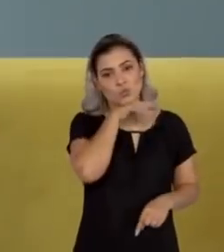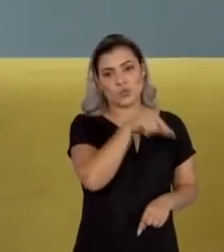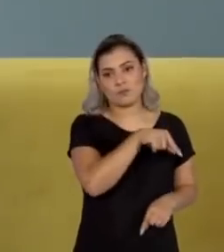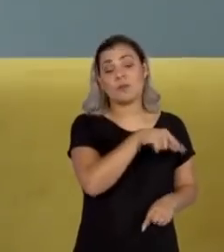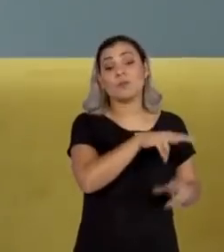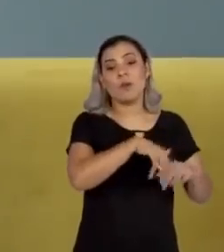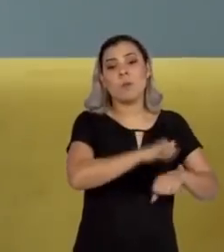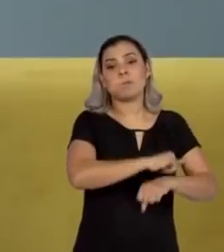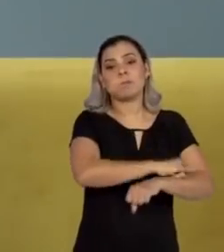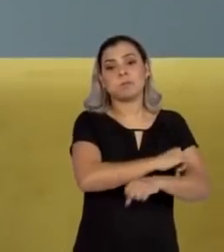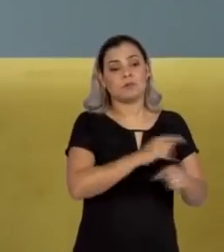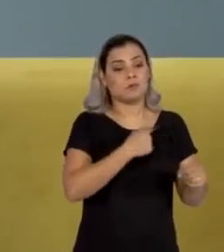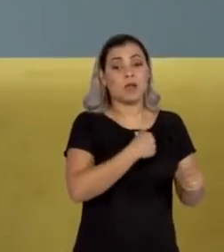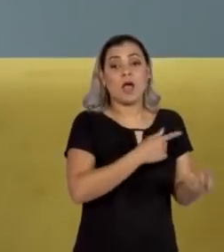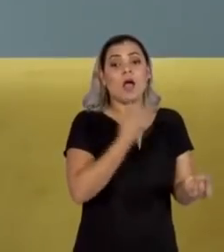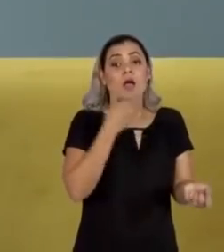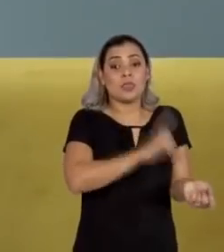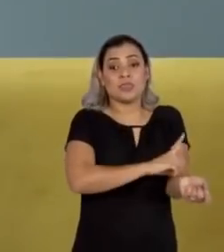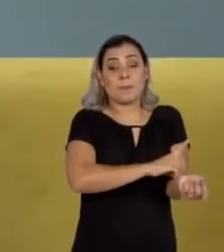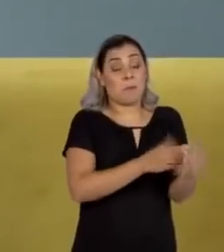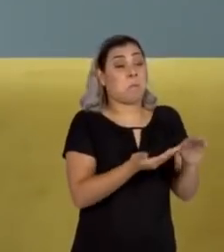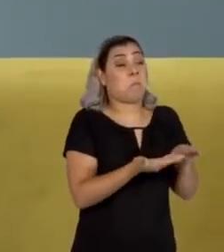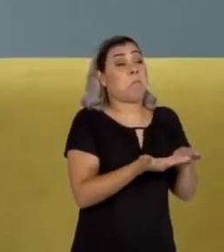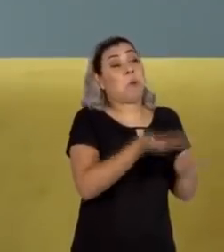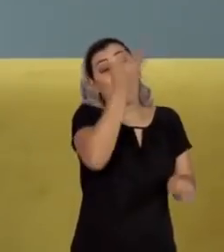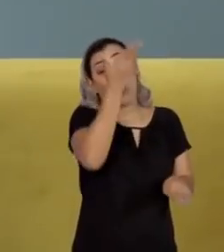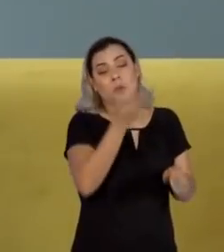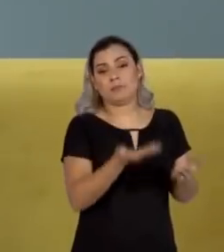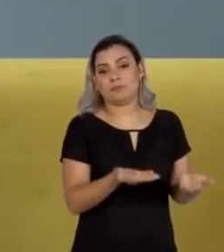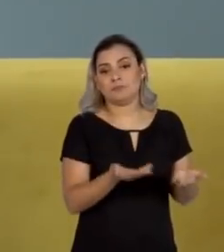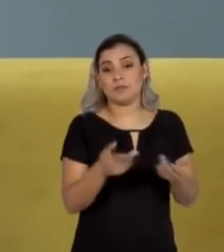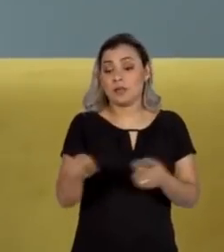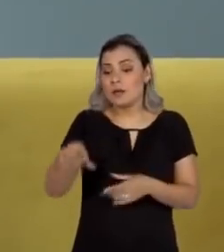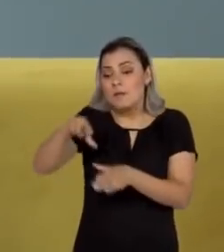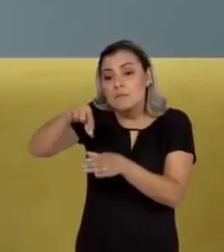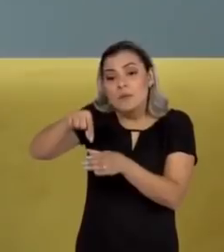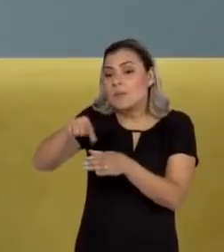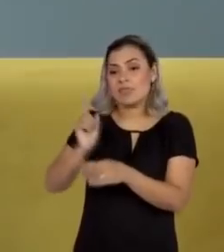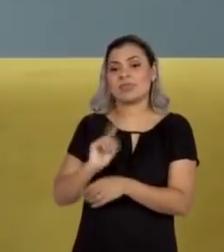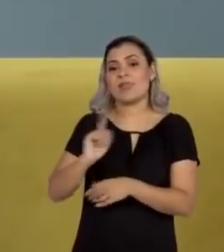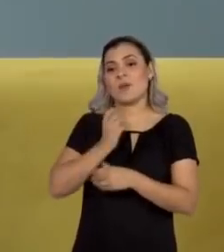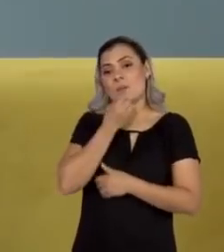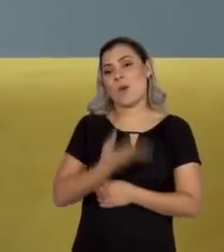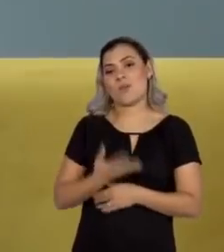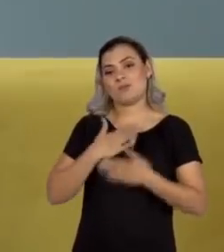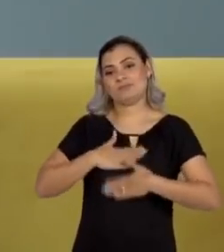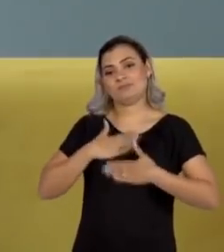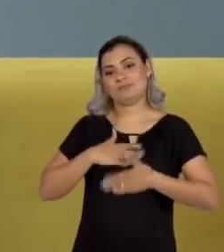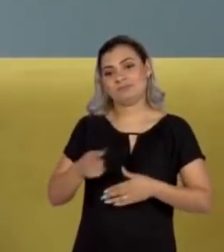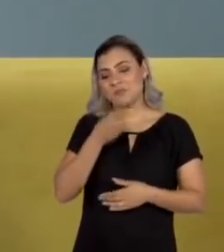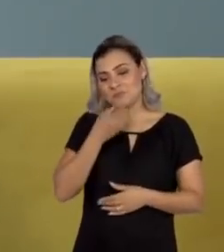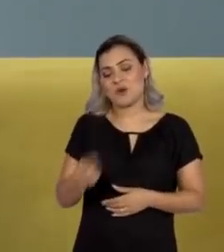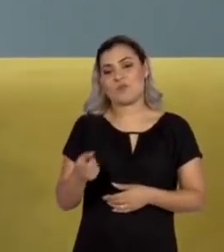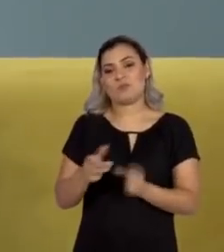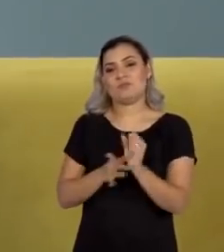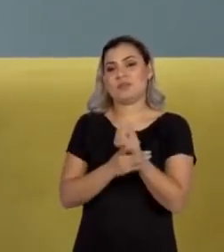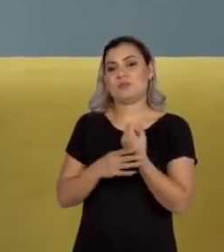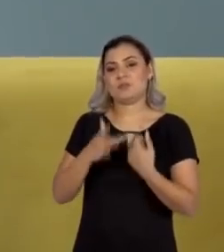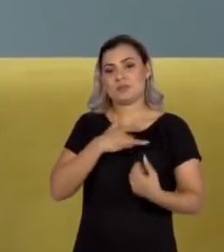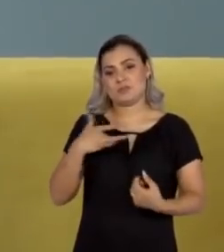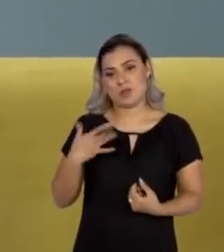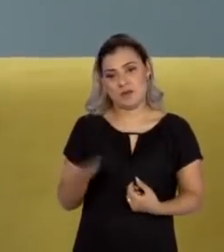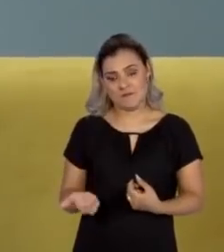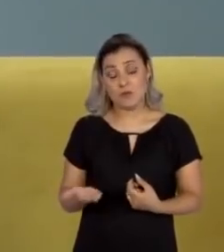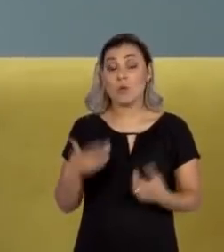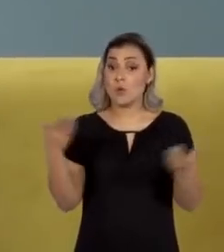ganhar mais peso, vai subir a glicemia também. Né? E hoje a gente tem que, de fato, ter uma vida mais